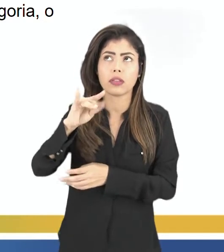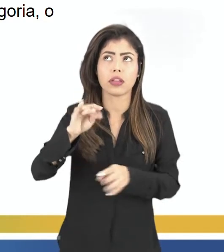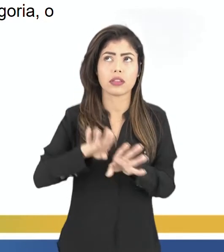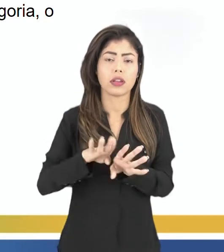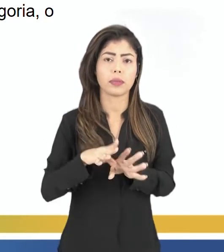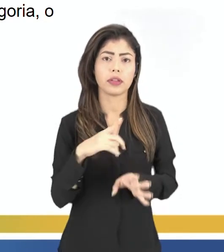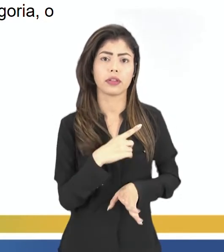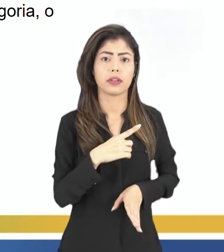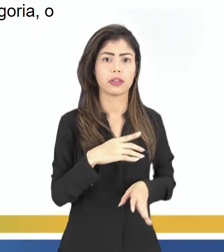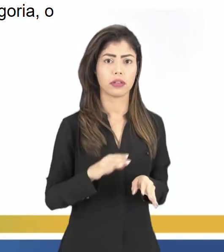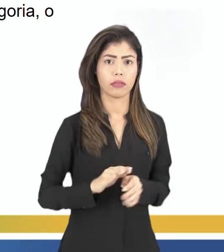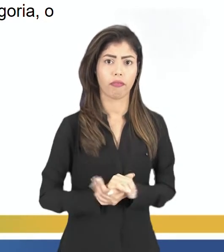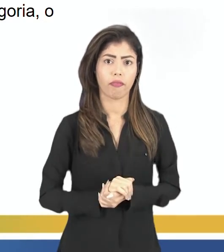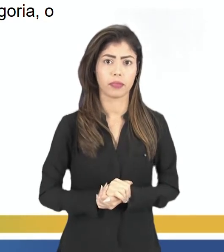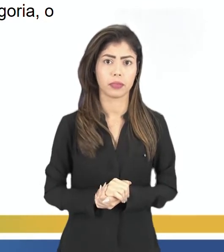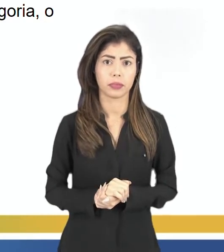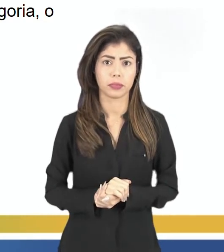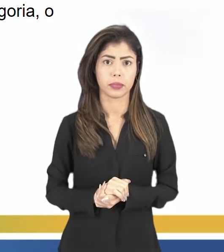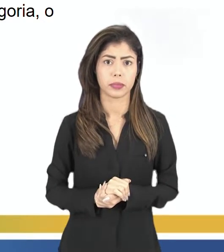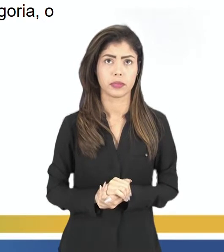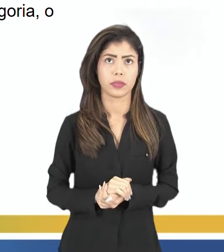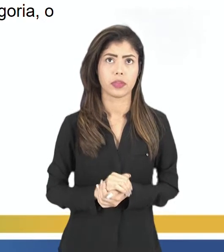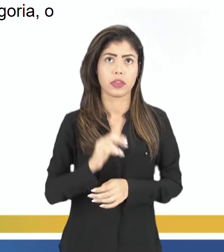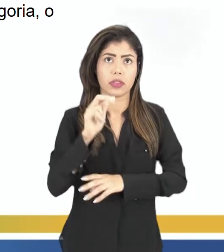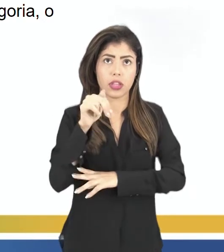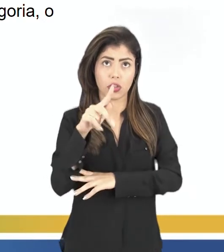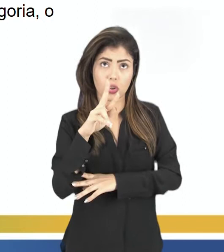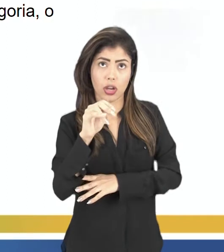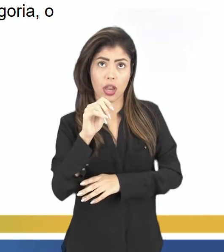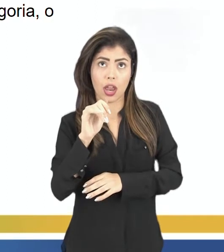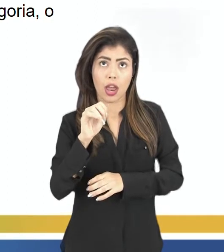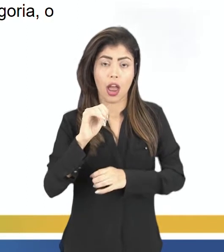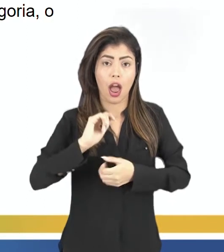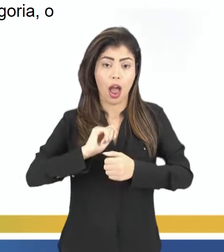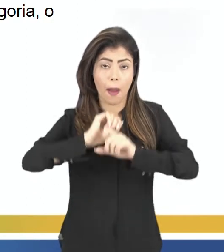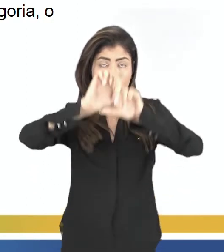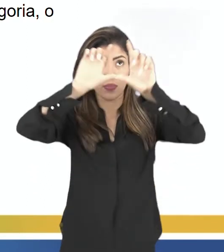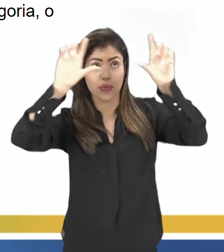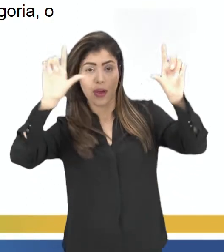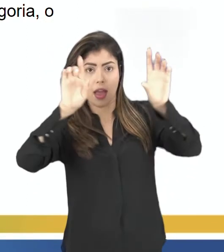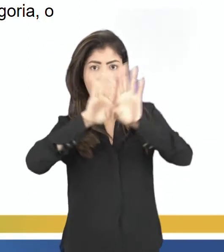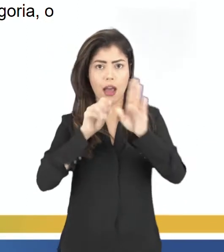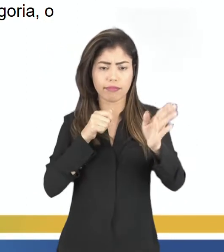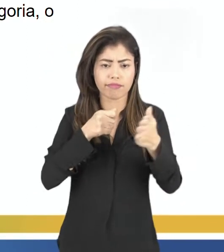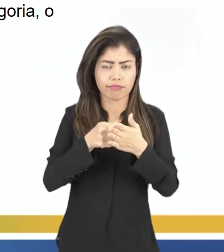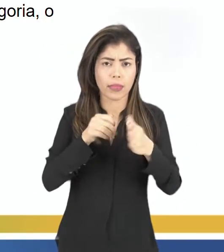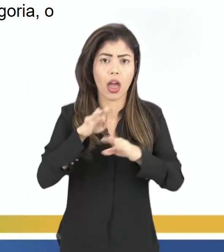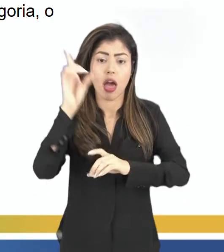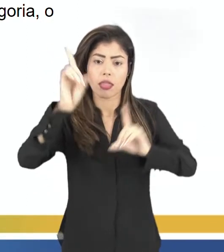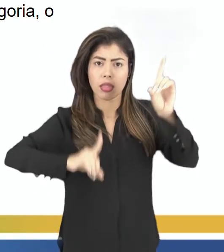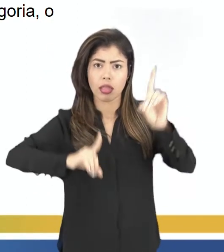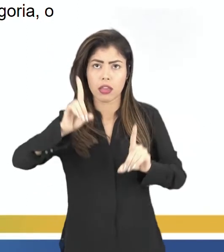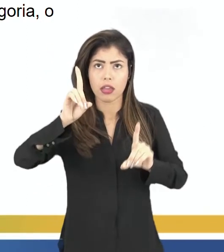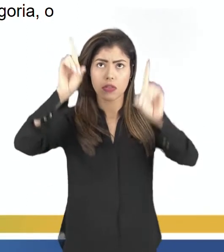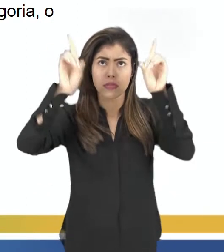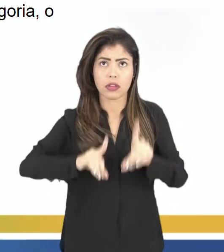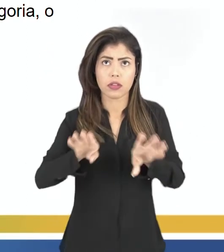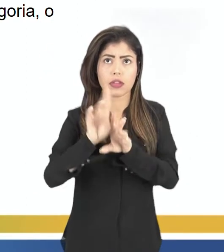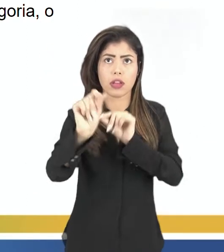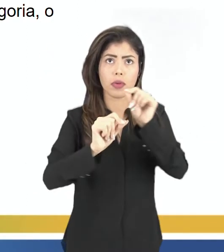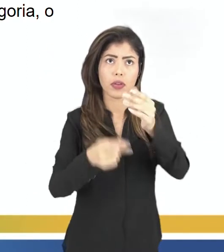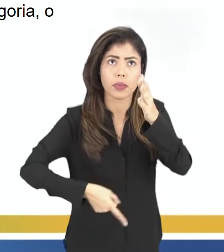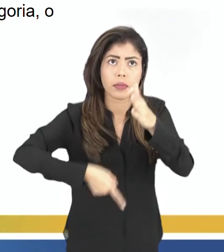do amor? Os andrógenos tentaram escalar o céu para combater os deuses. No entanto, os deuses, em um primeiro